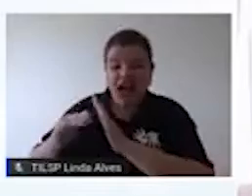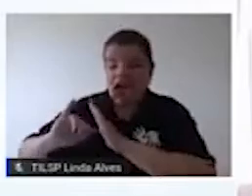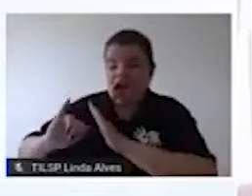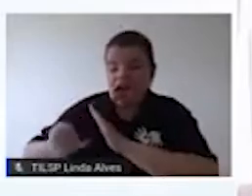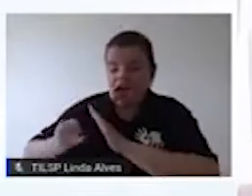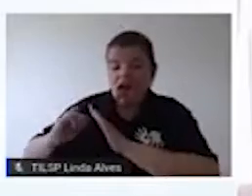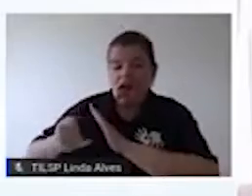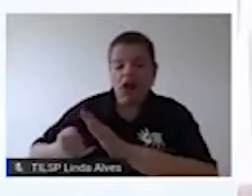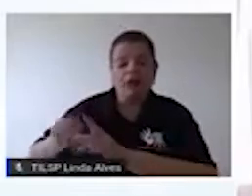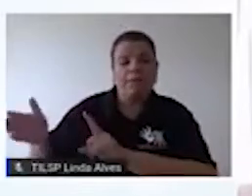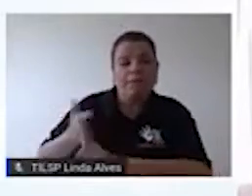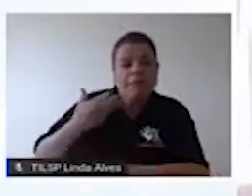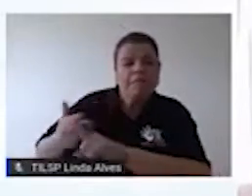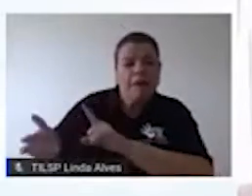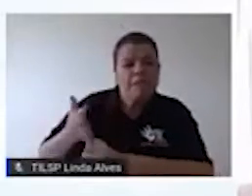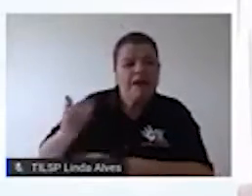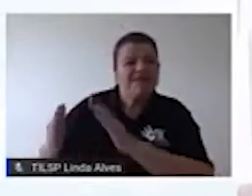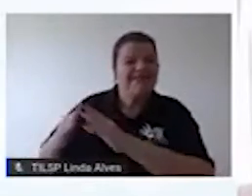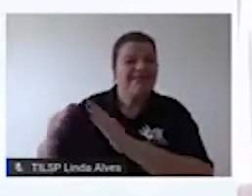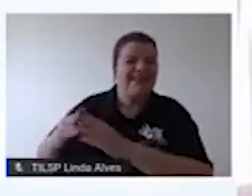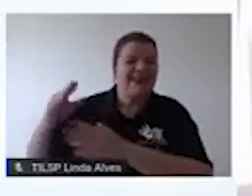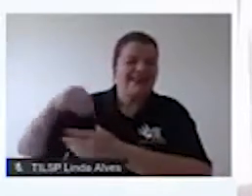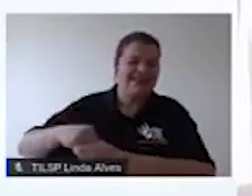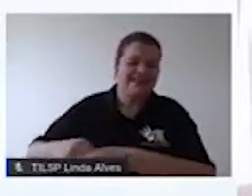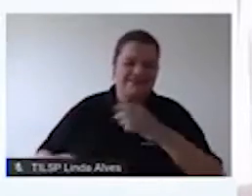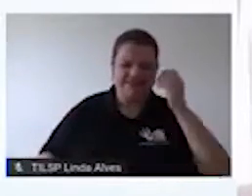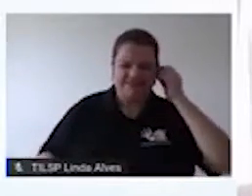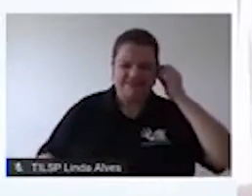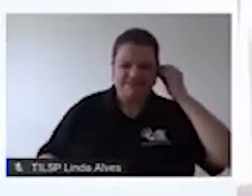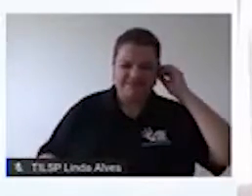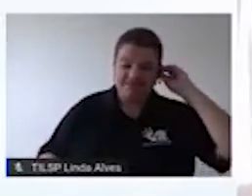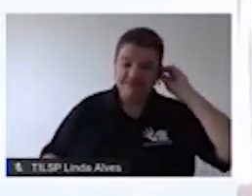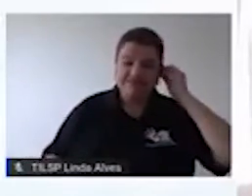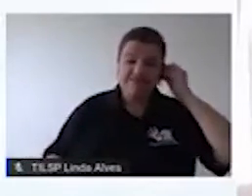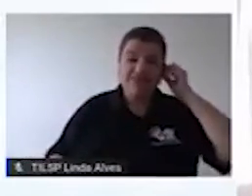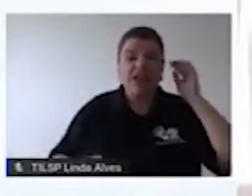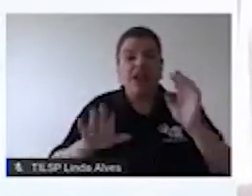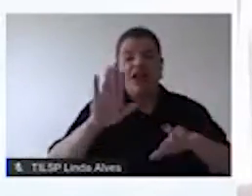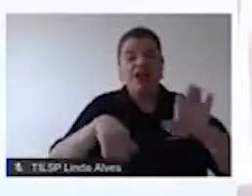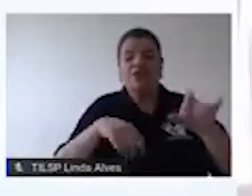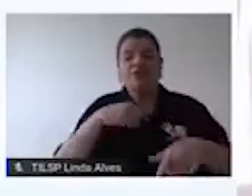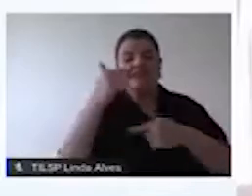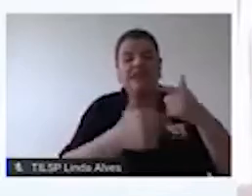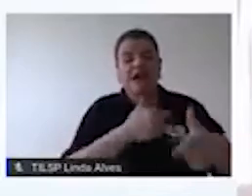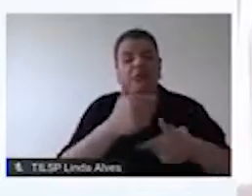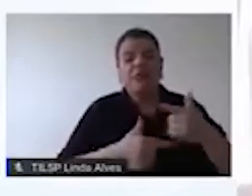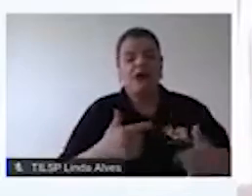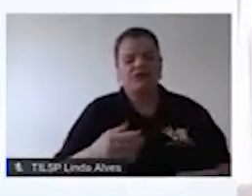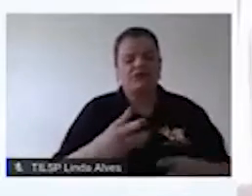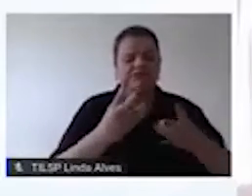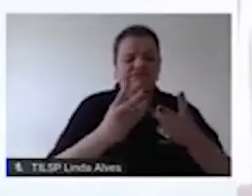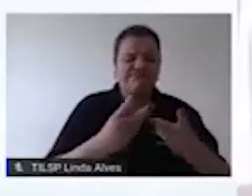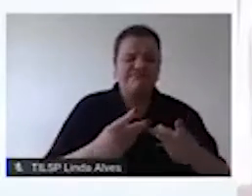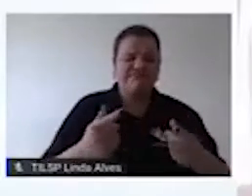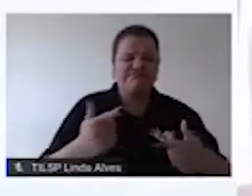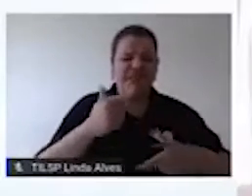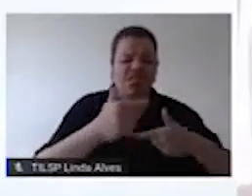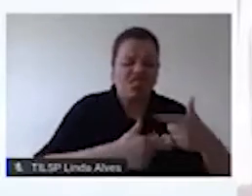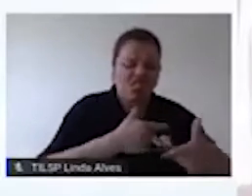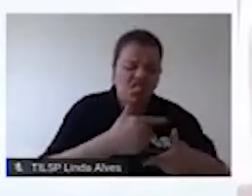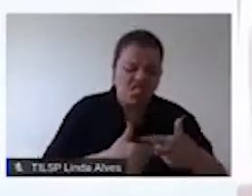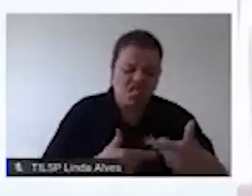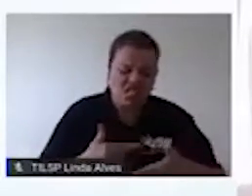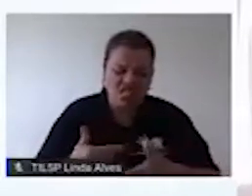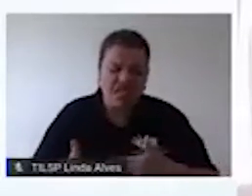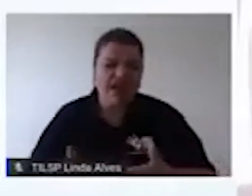um agressor em casa. Ou sou melhor profissional da linha de produção, de repente para de produzir, por quê? Porque ela está sofrendo